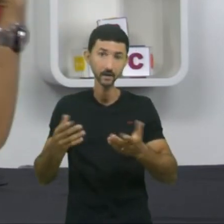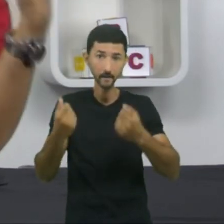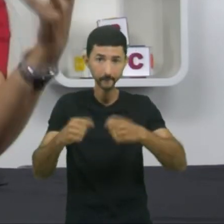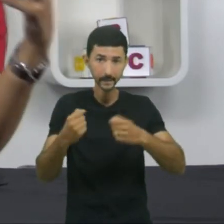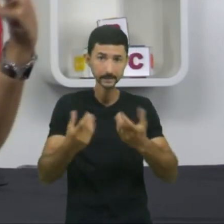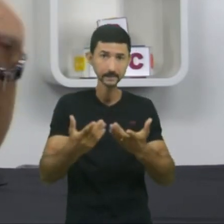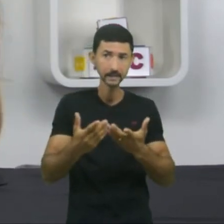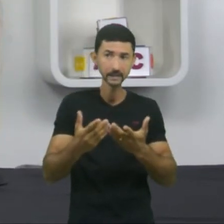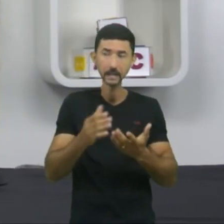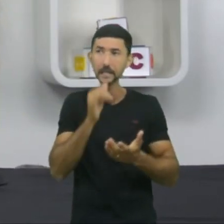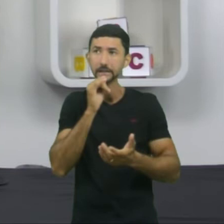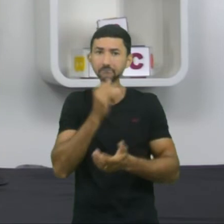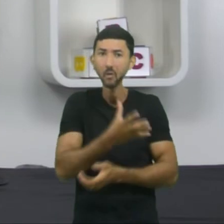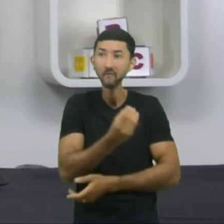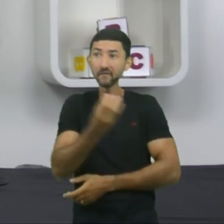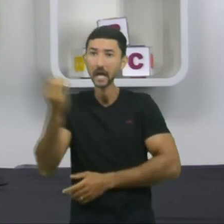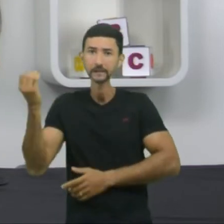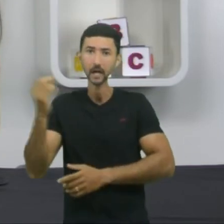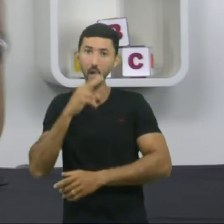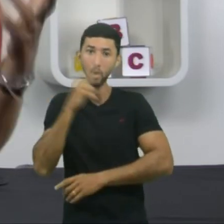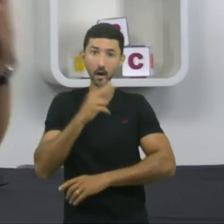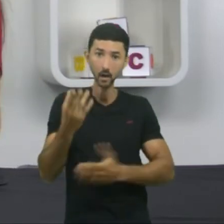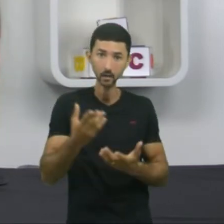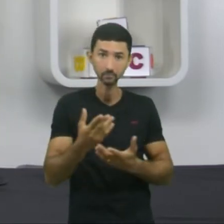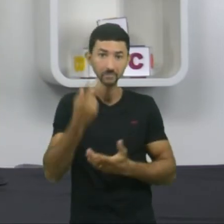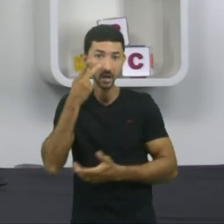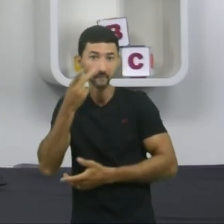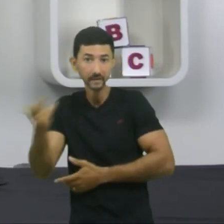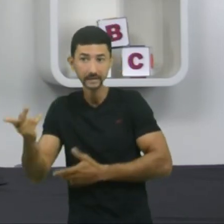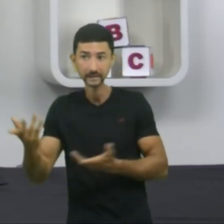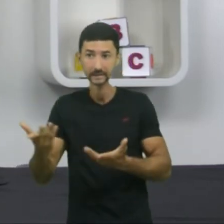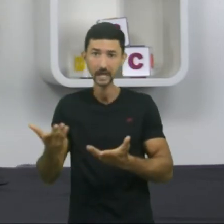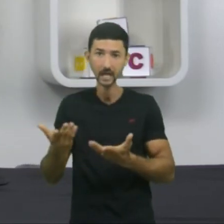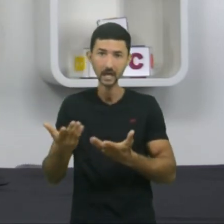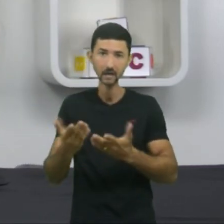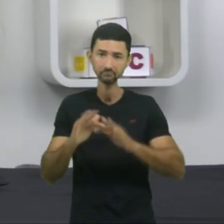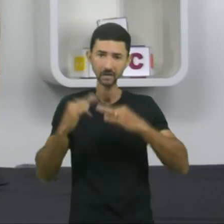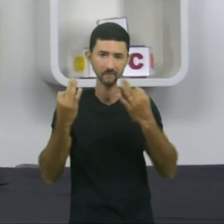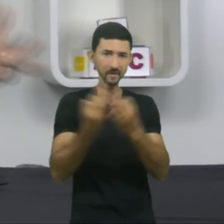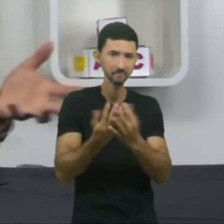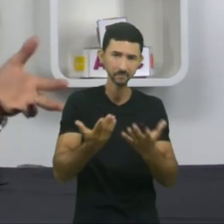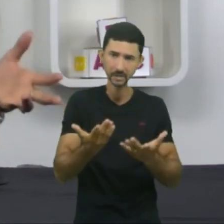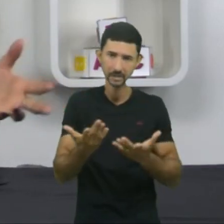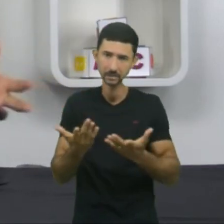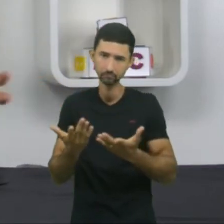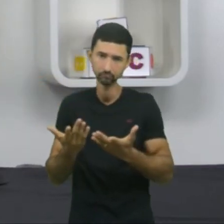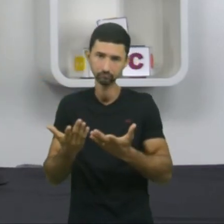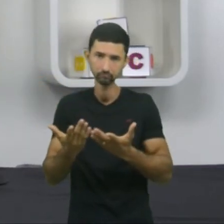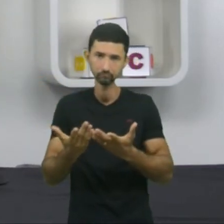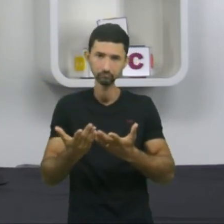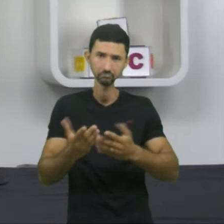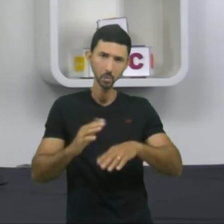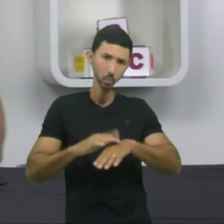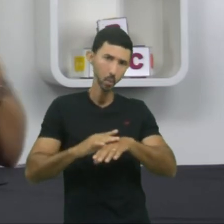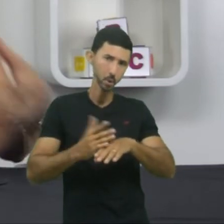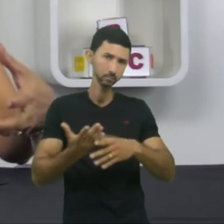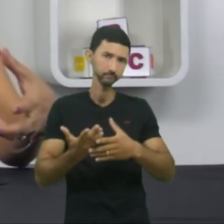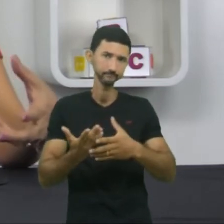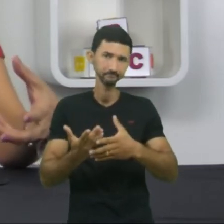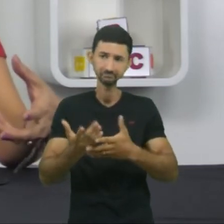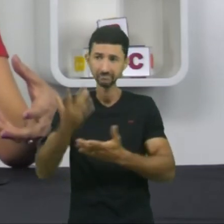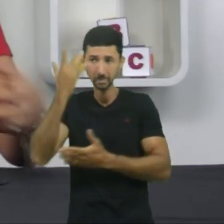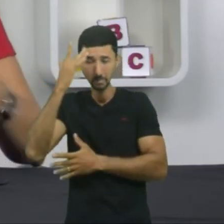precisa fazer uma viagem de última hora para visitar um parente que está enfermo. Nem sempre o